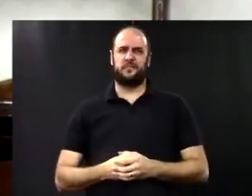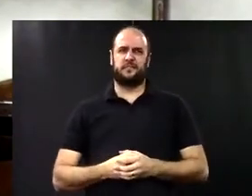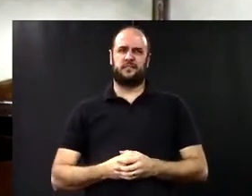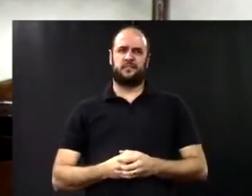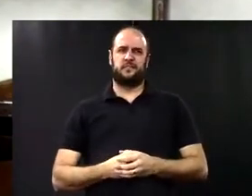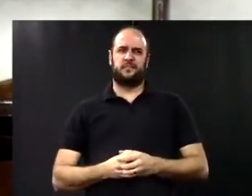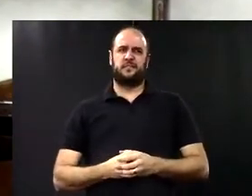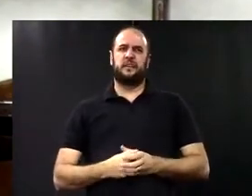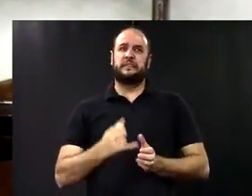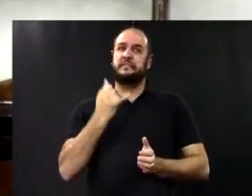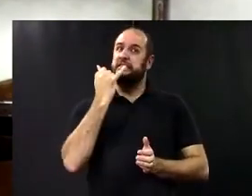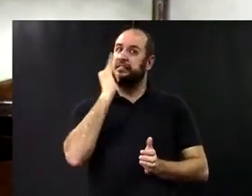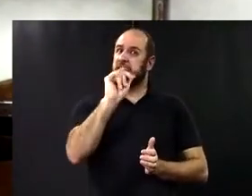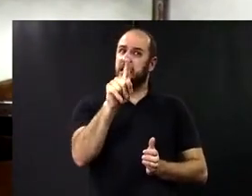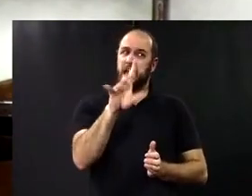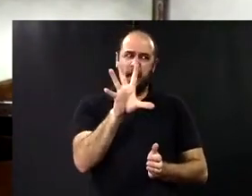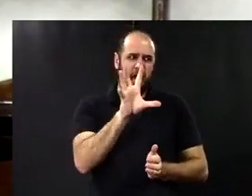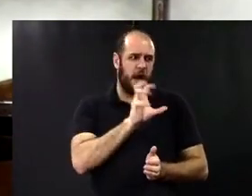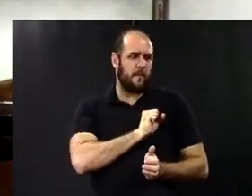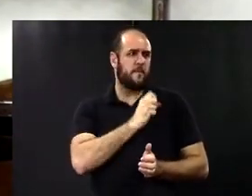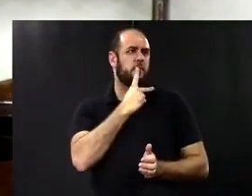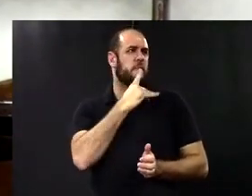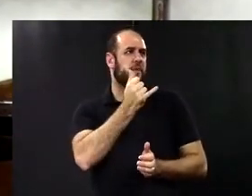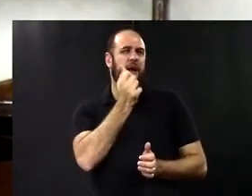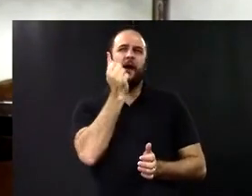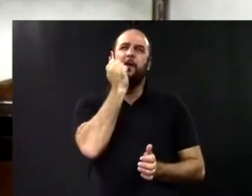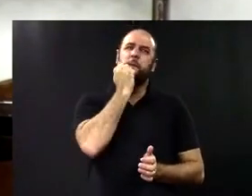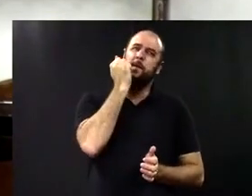Se você ama o seu pai e a sua mãe,